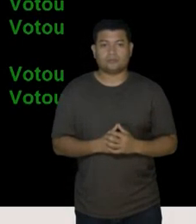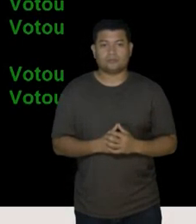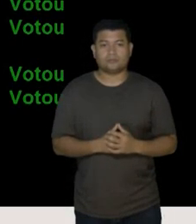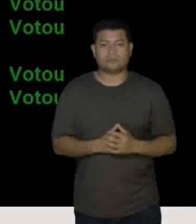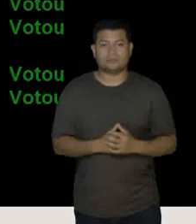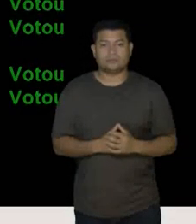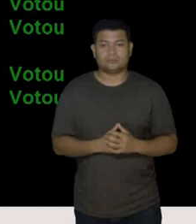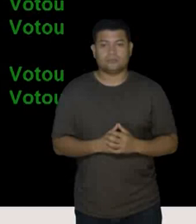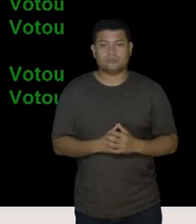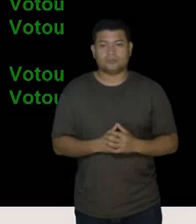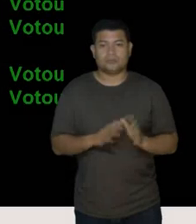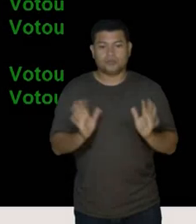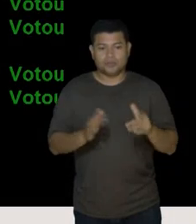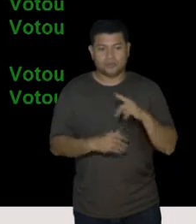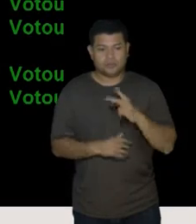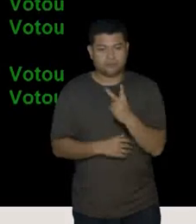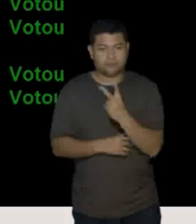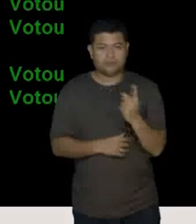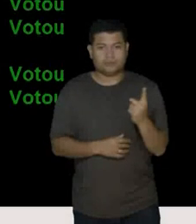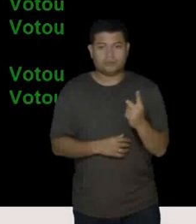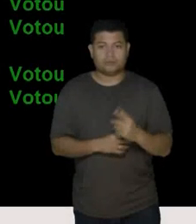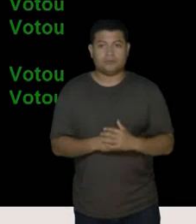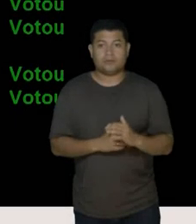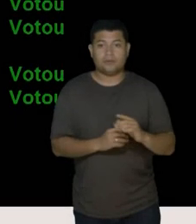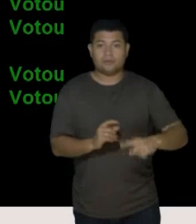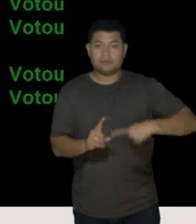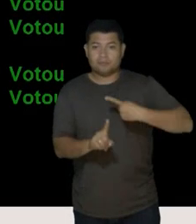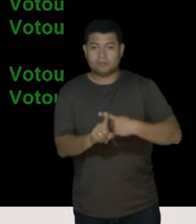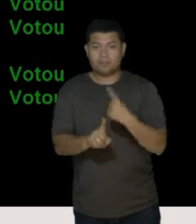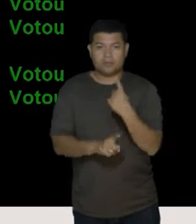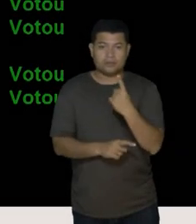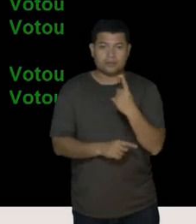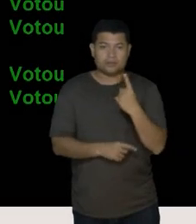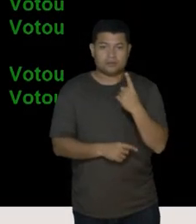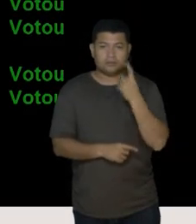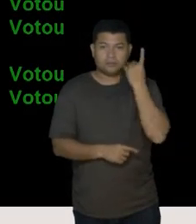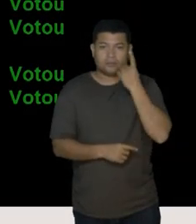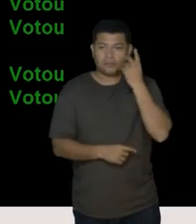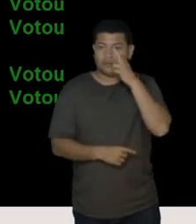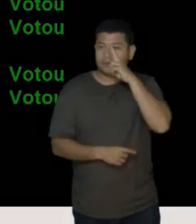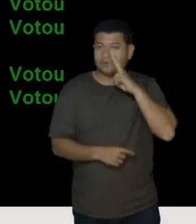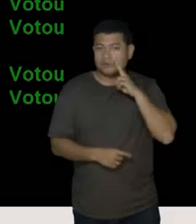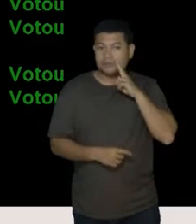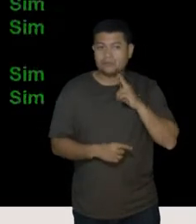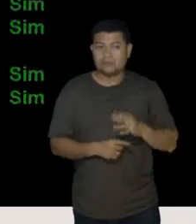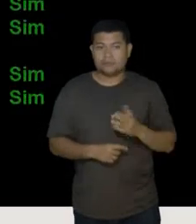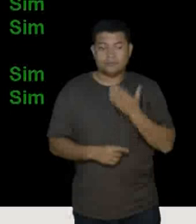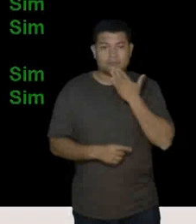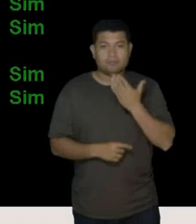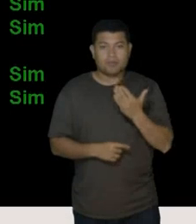Já temos 21 votos, mais o deputado Ivan Nates votando. Peço a abertura do painel.